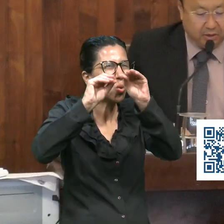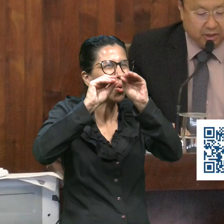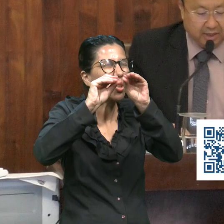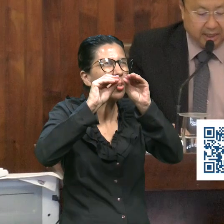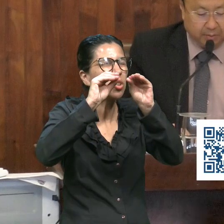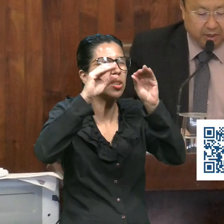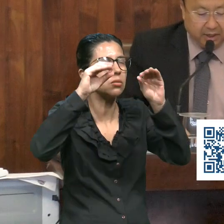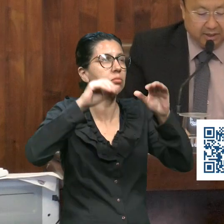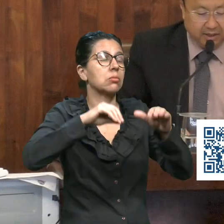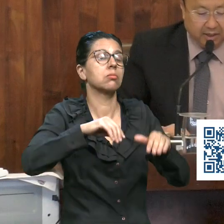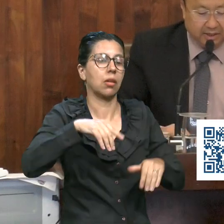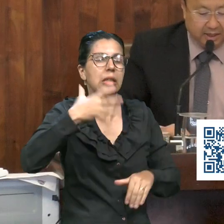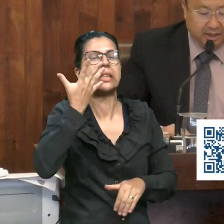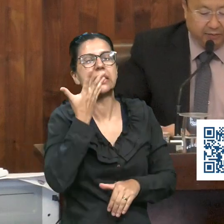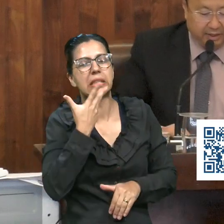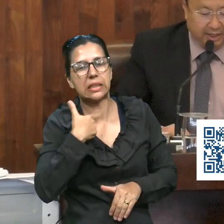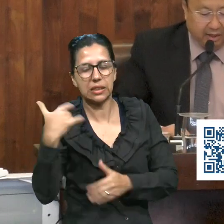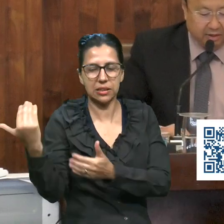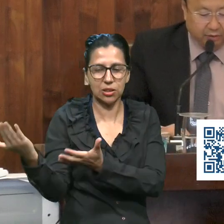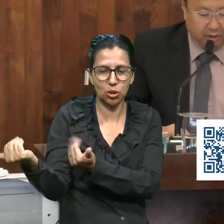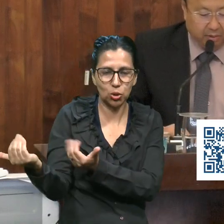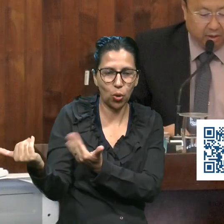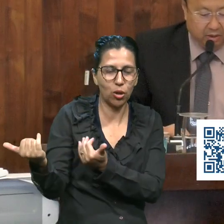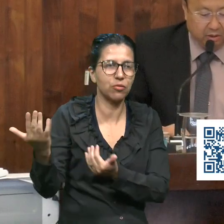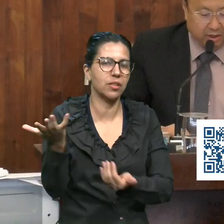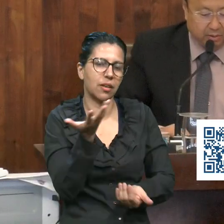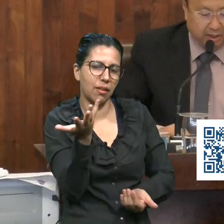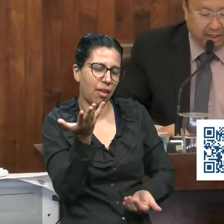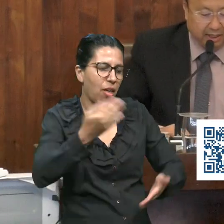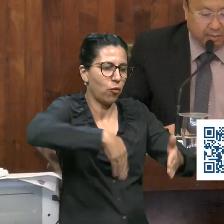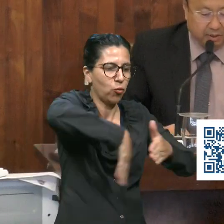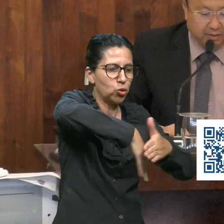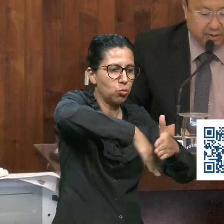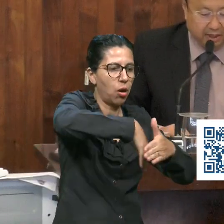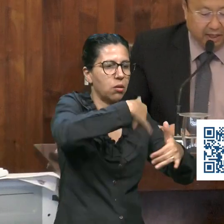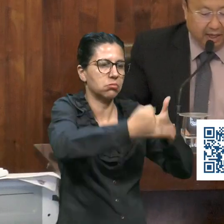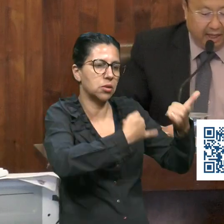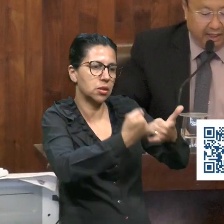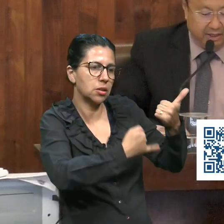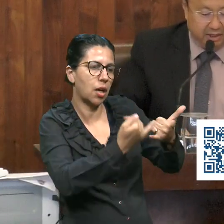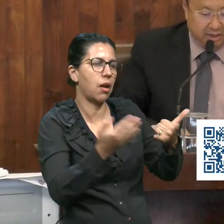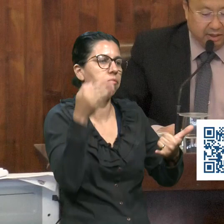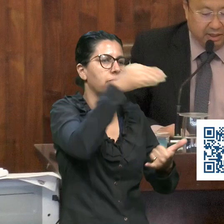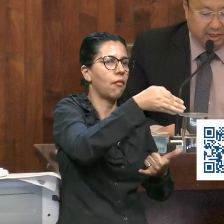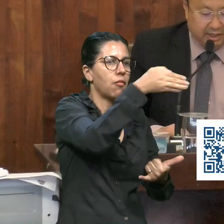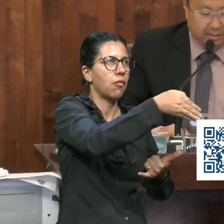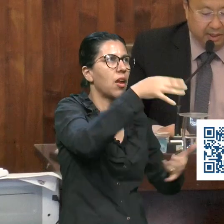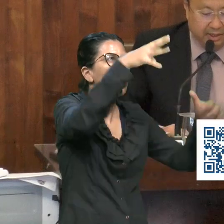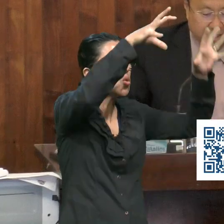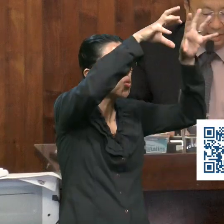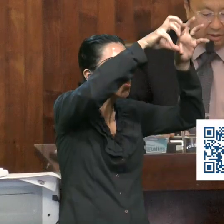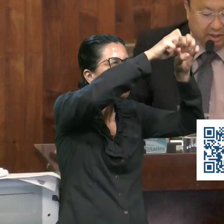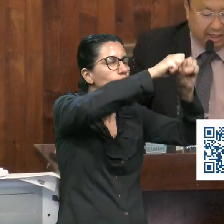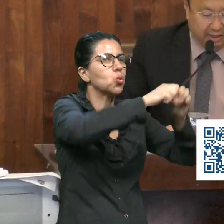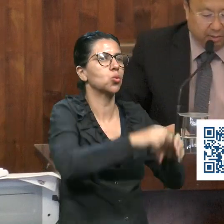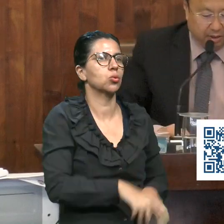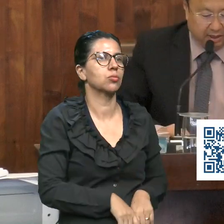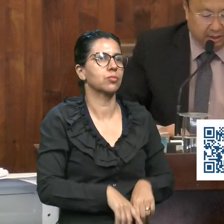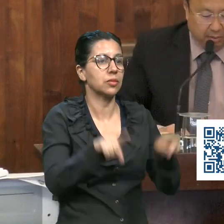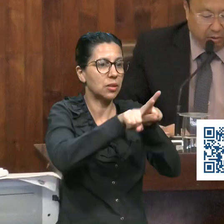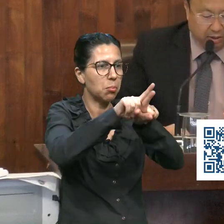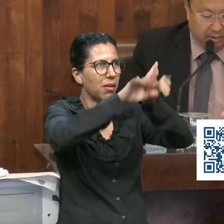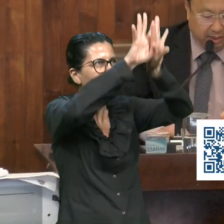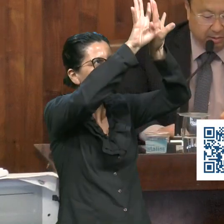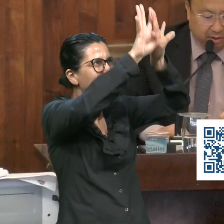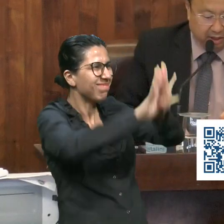o espaço é utilizado por crianças e adolescentes que fazem aulas de futebol e de outras modalidades esportivas. Além disso, são necessárias também a instalação de telas de